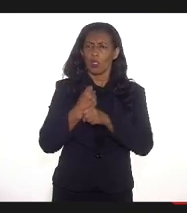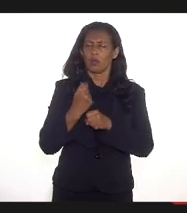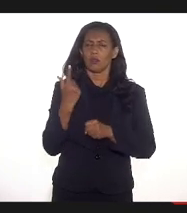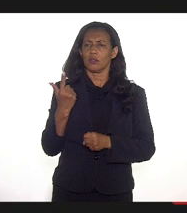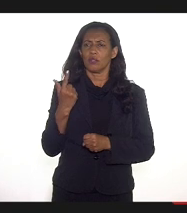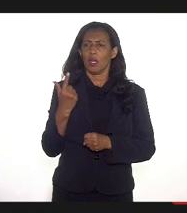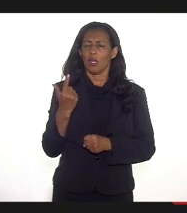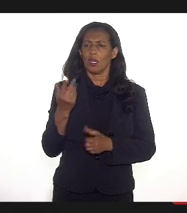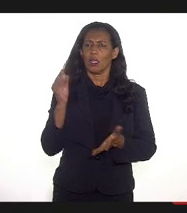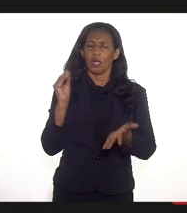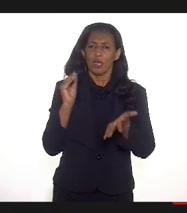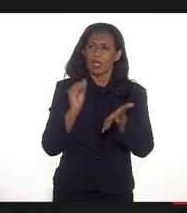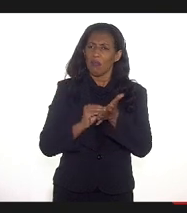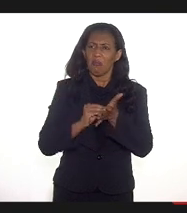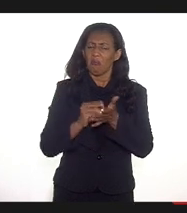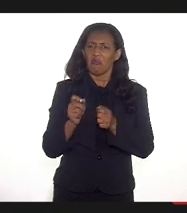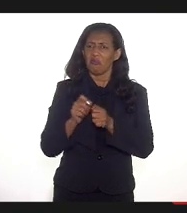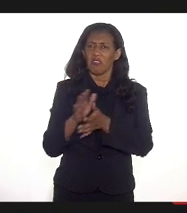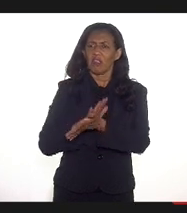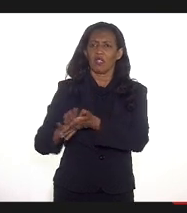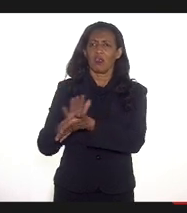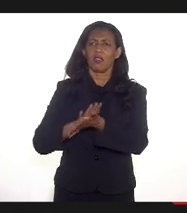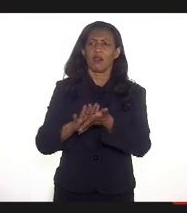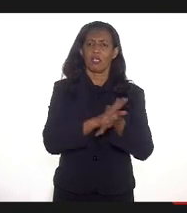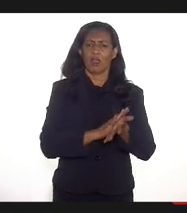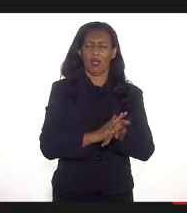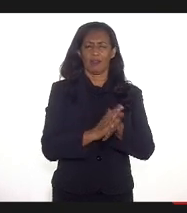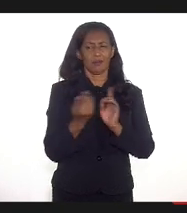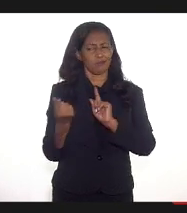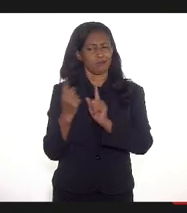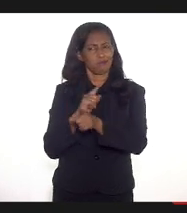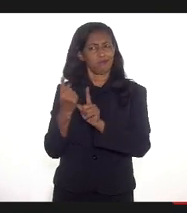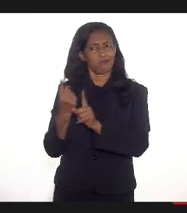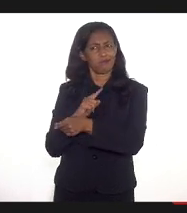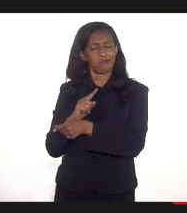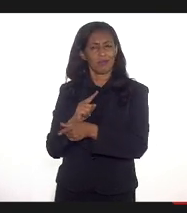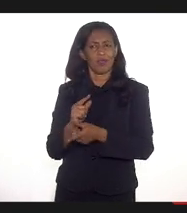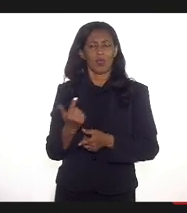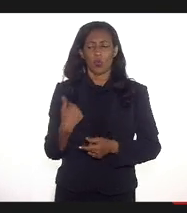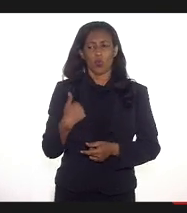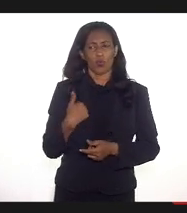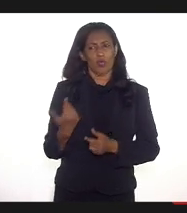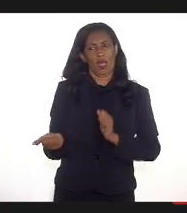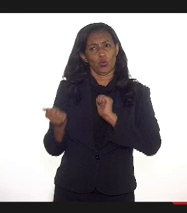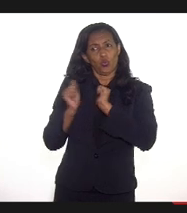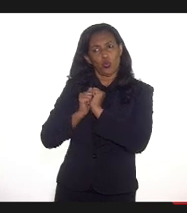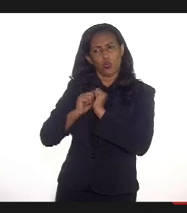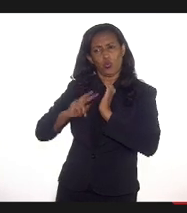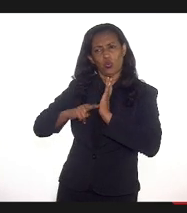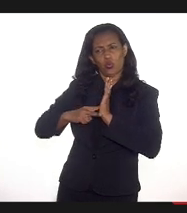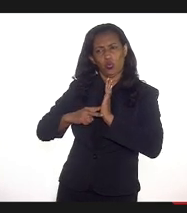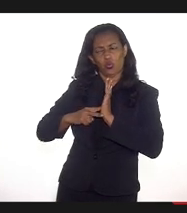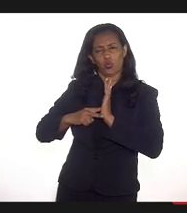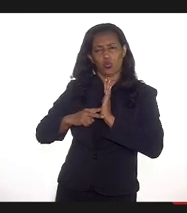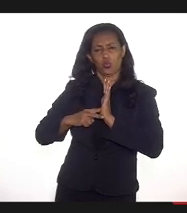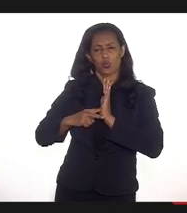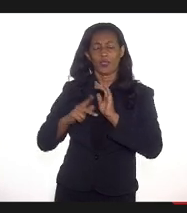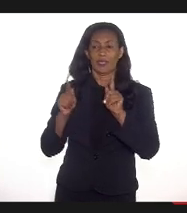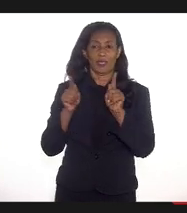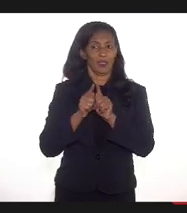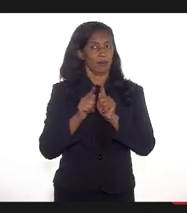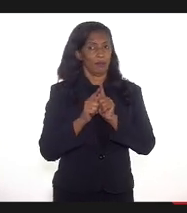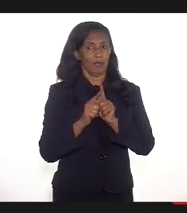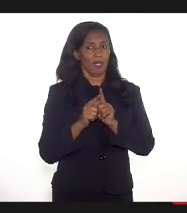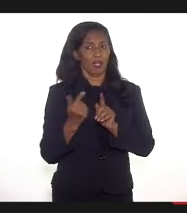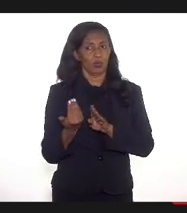daí ainda não foi feito. Entendeu? Então, isso daí são contradições que elas não estão do nosso lado. A outra contradição que não está do nosso